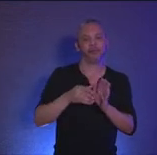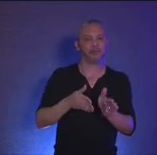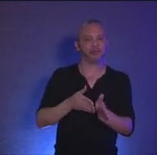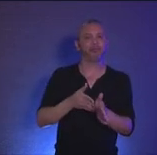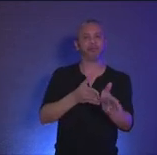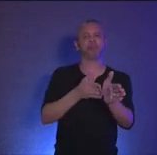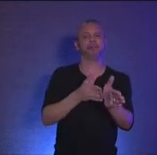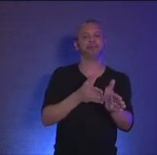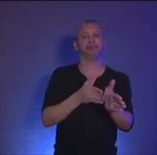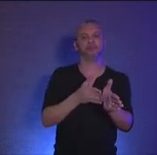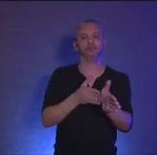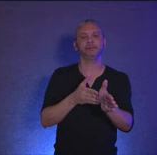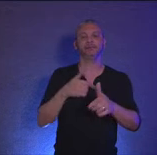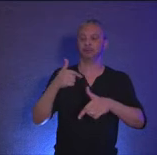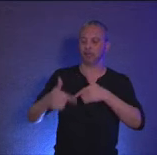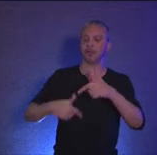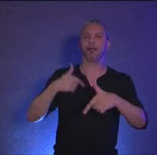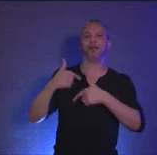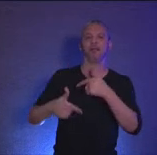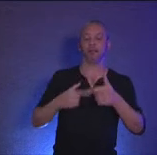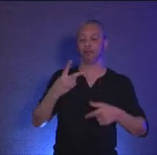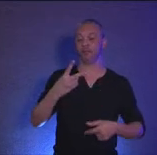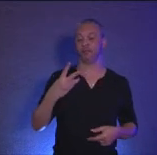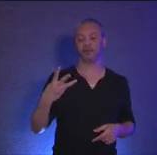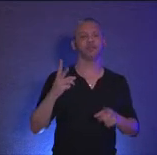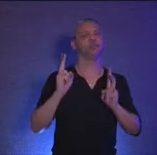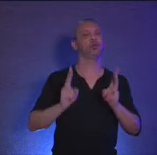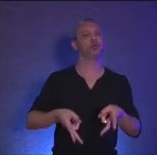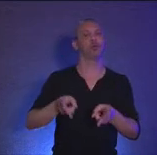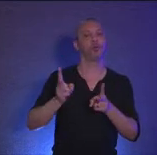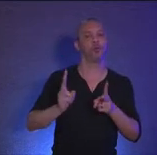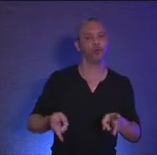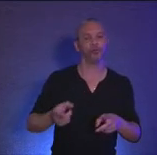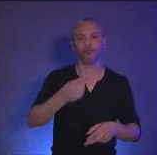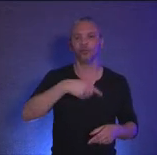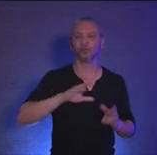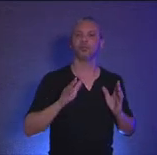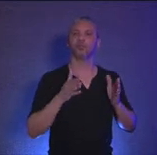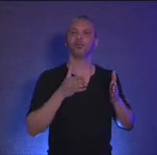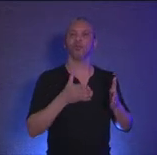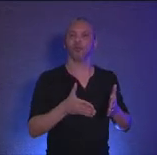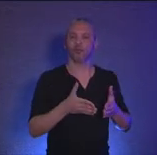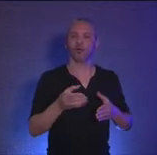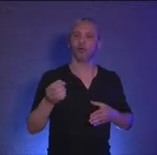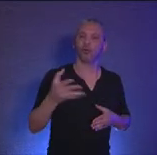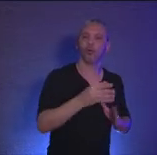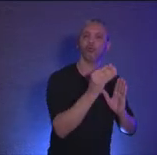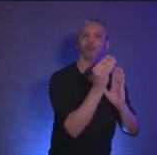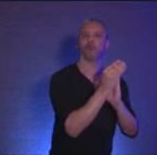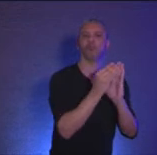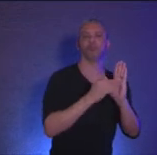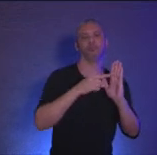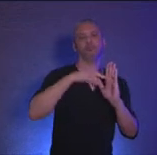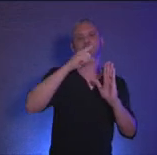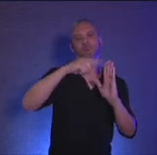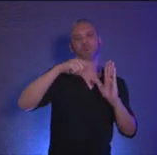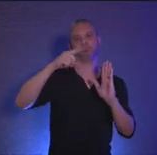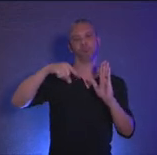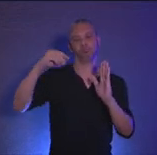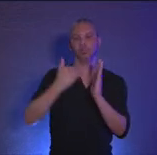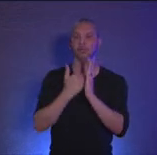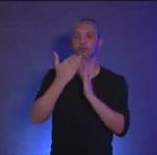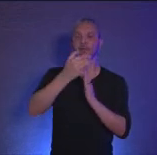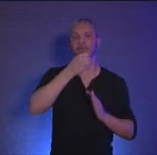vivo, segue ativo, né? Para 2023, a gente está com foco em atualizar o índice e fazer